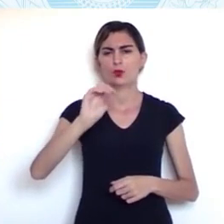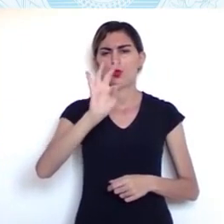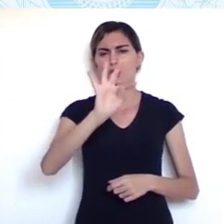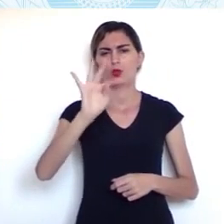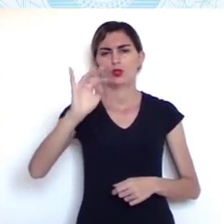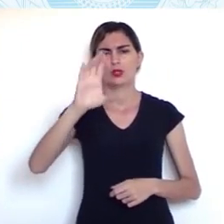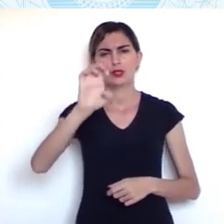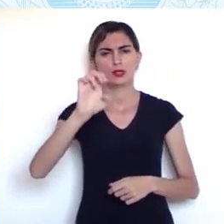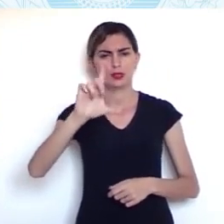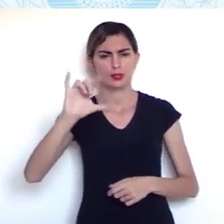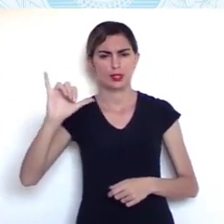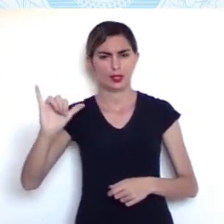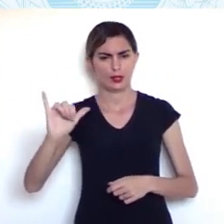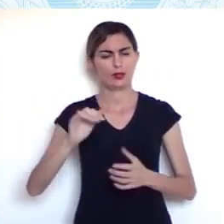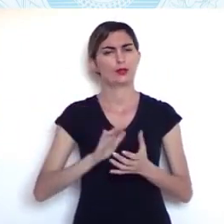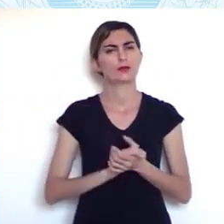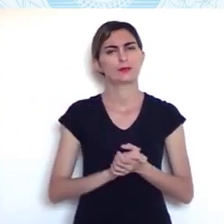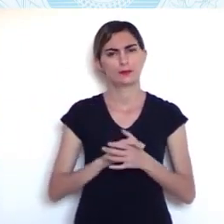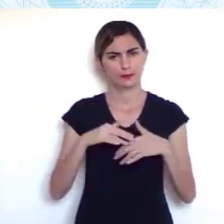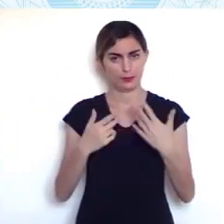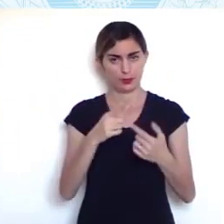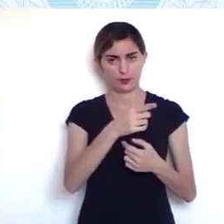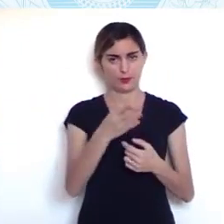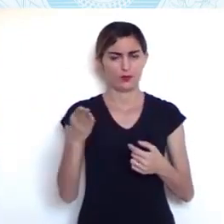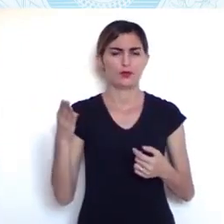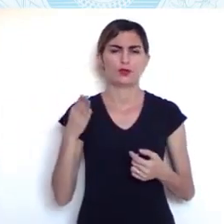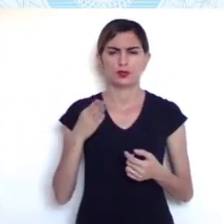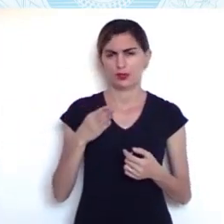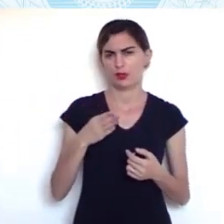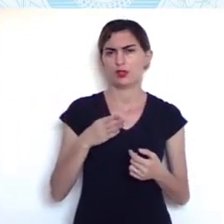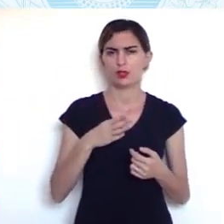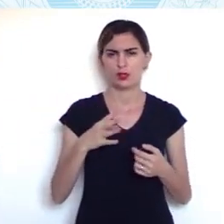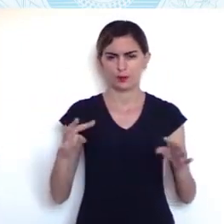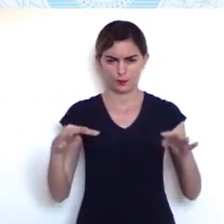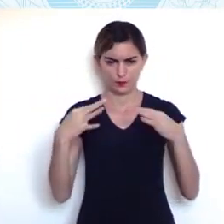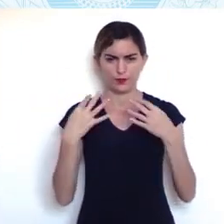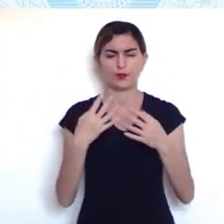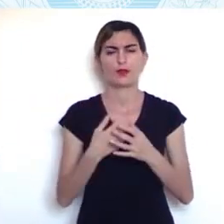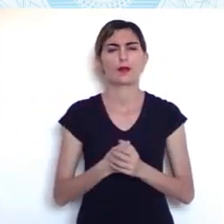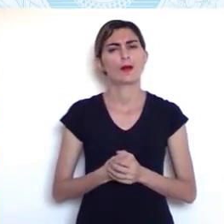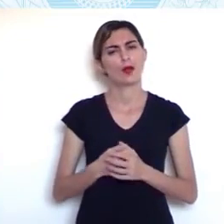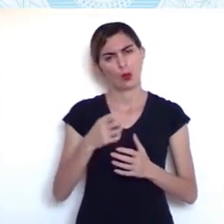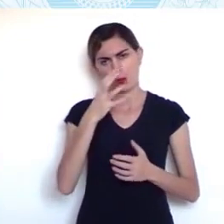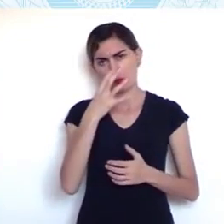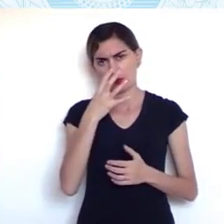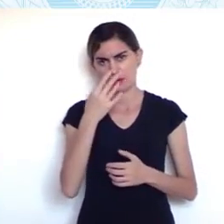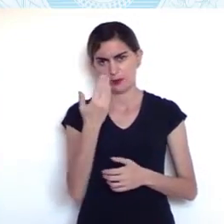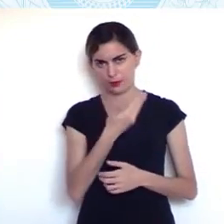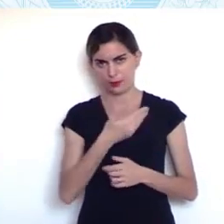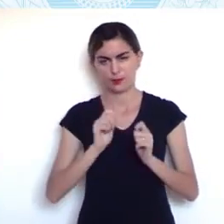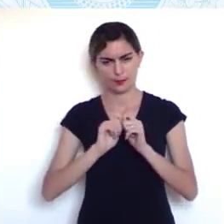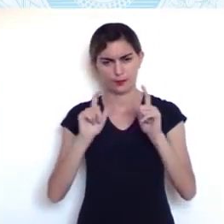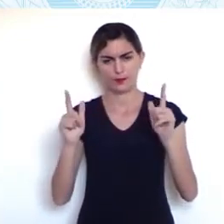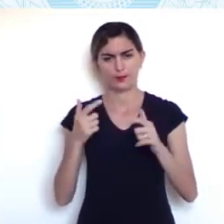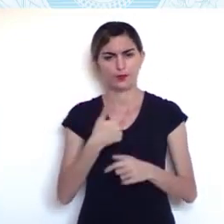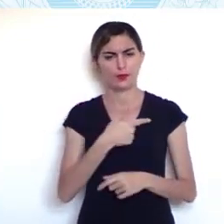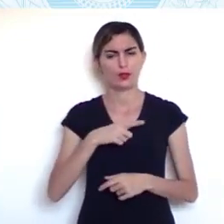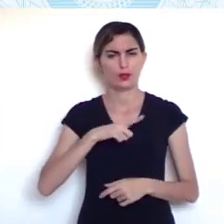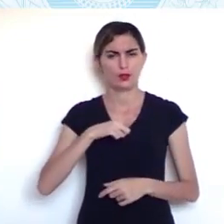Então, vocês aí que estão me assistindo, observe essa obra. Aí aqui nós